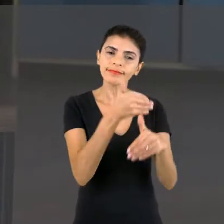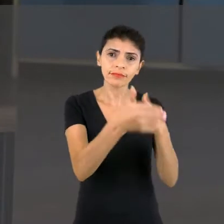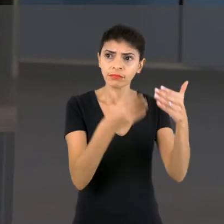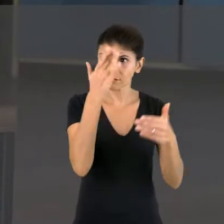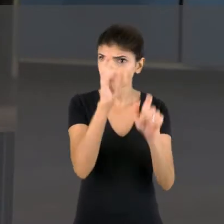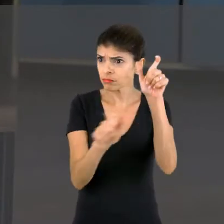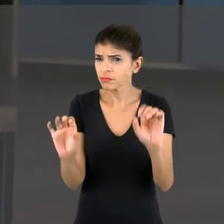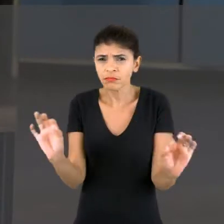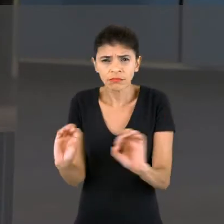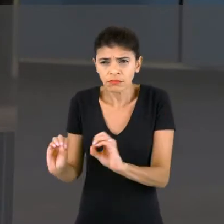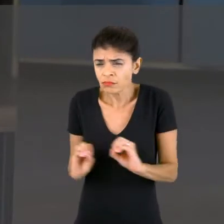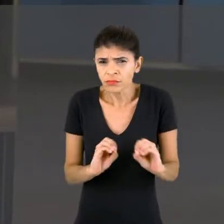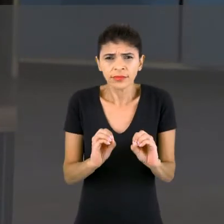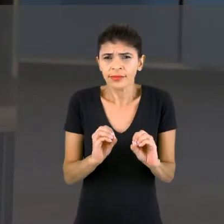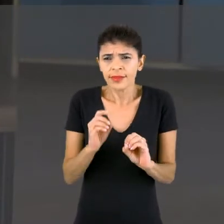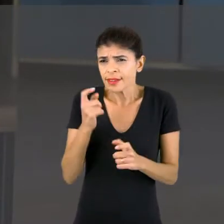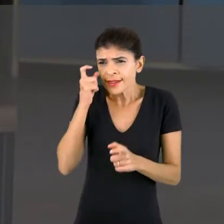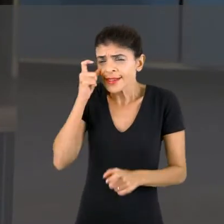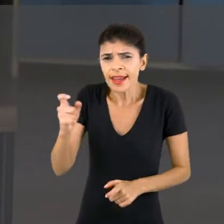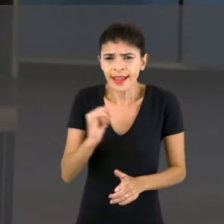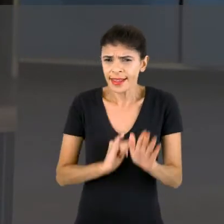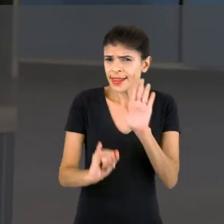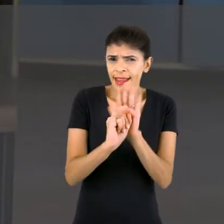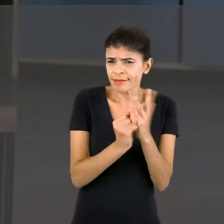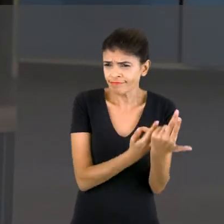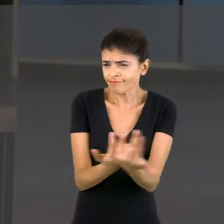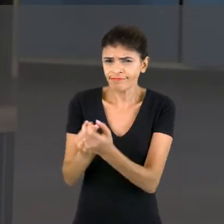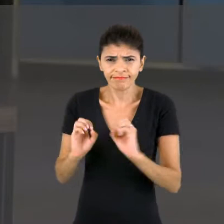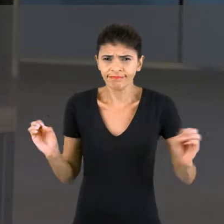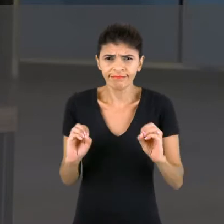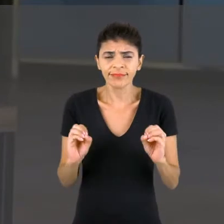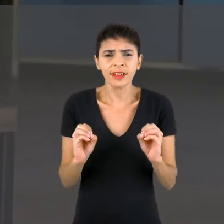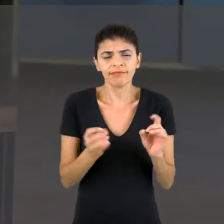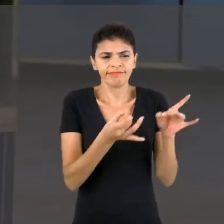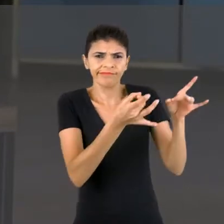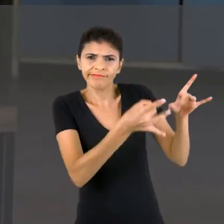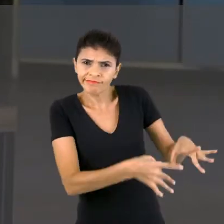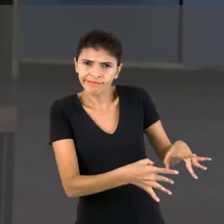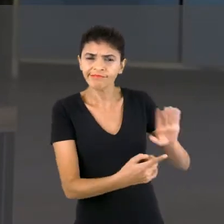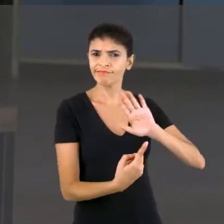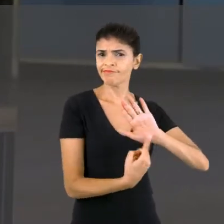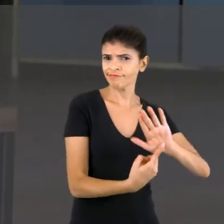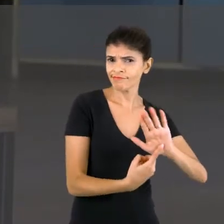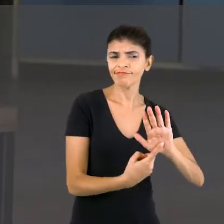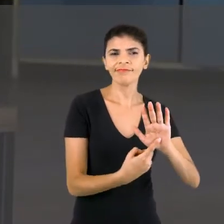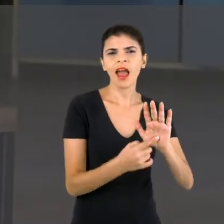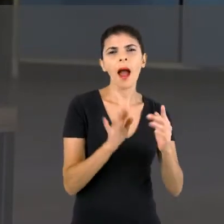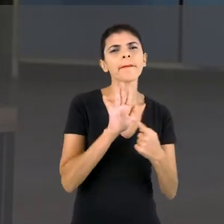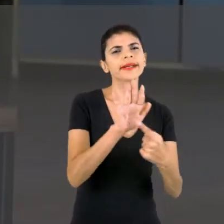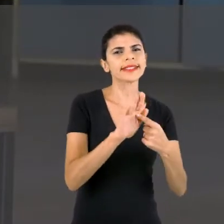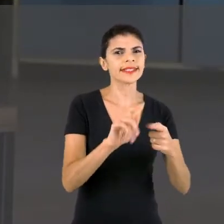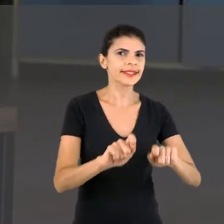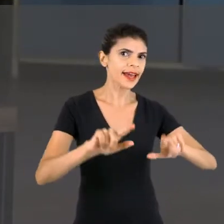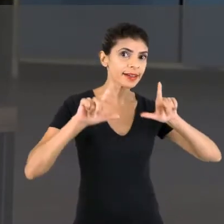seguir adiante. Quem não tinha esse interesse, essa identificação com o espetáculo, saiu do espetáculo, foi trilhar